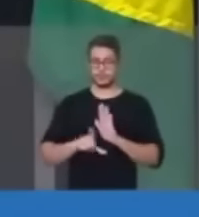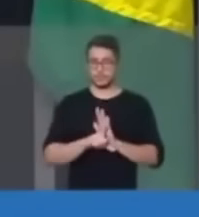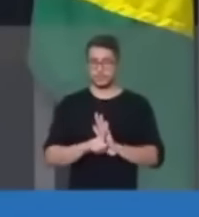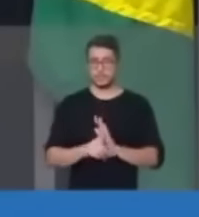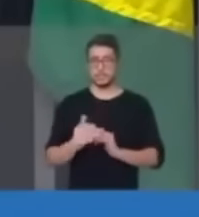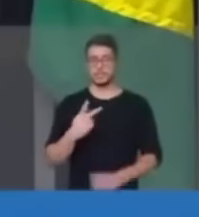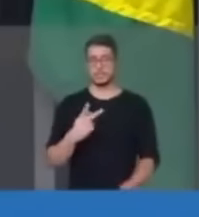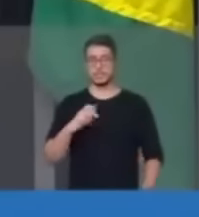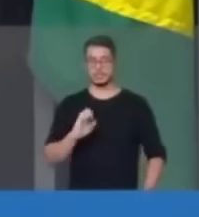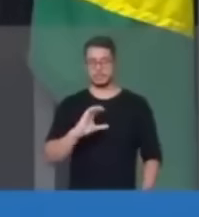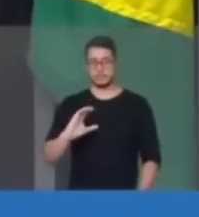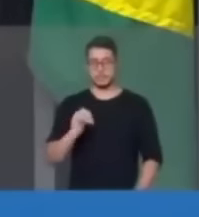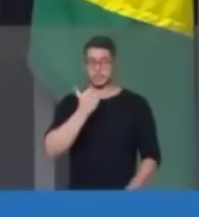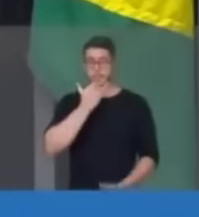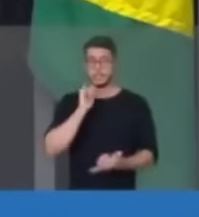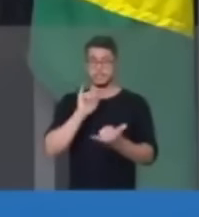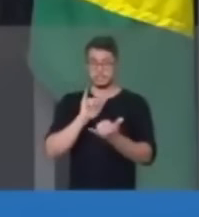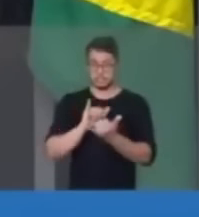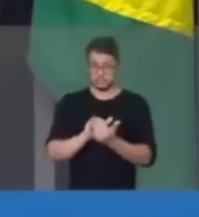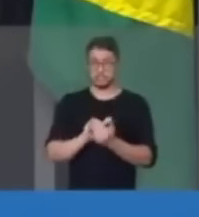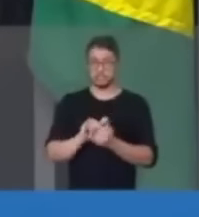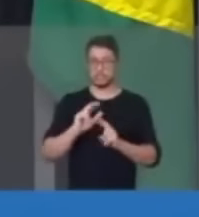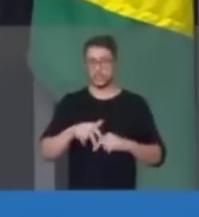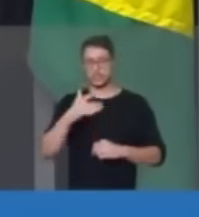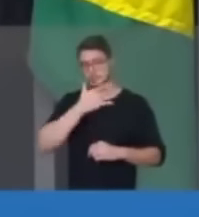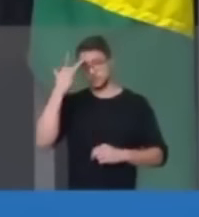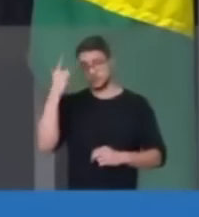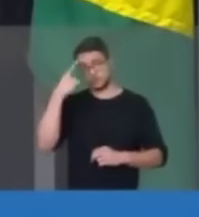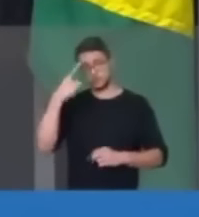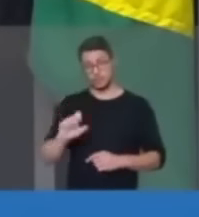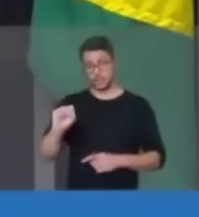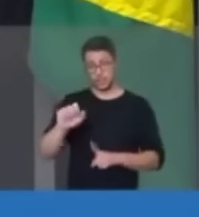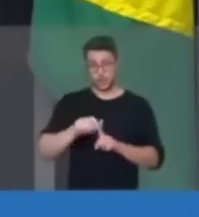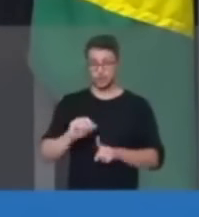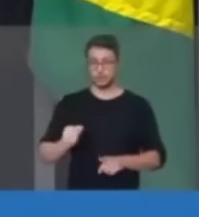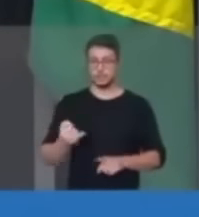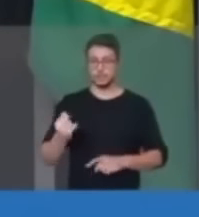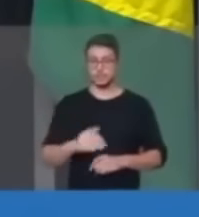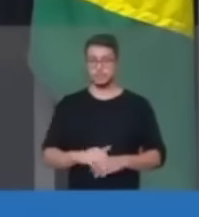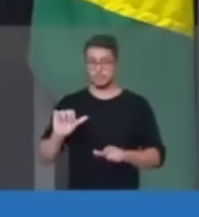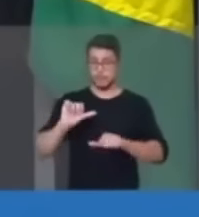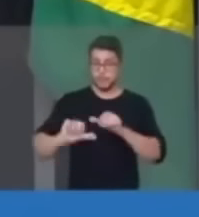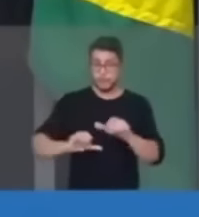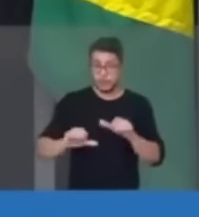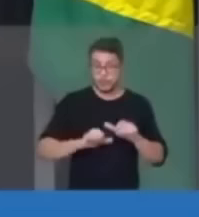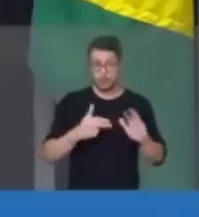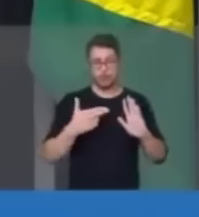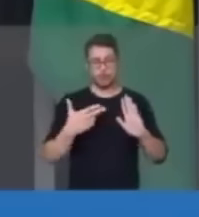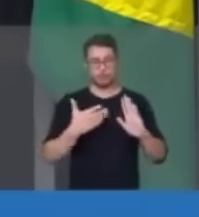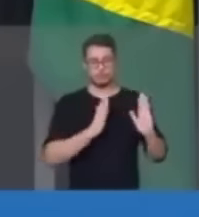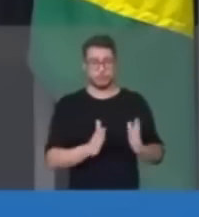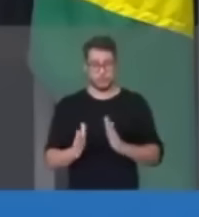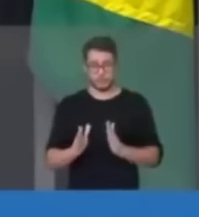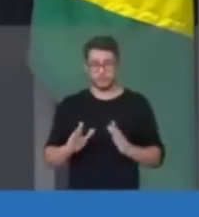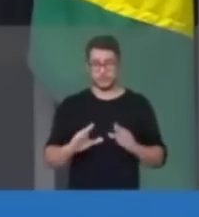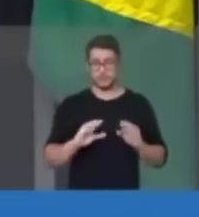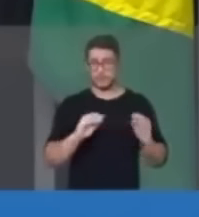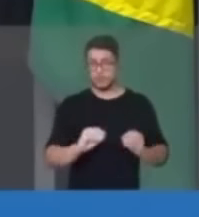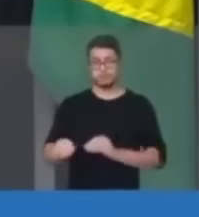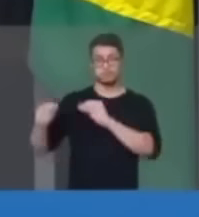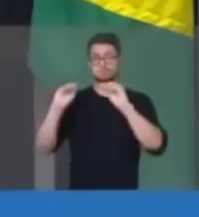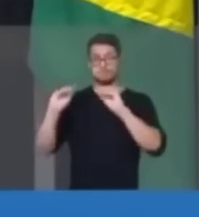Anistia aos presos políticos do 8 de janeiro foi retirado da sua tramitação normal encaminhado